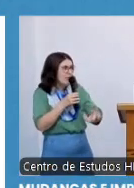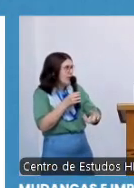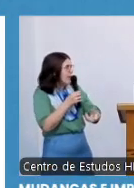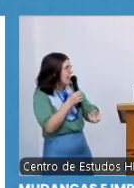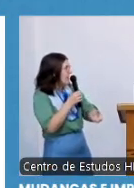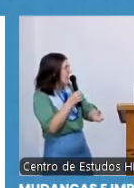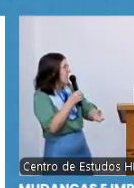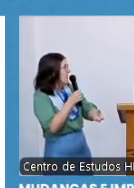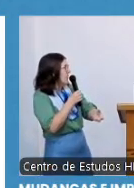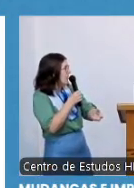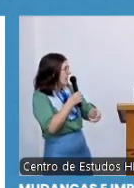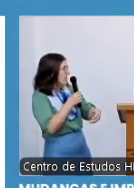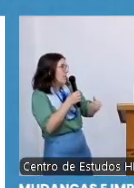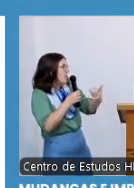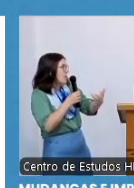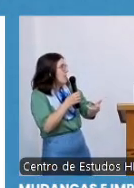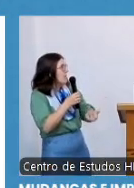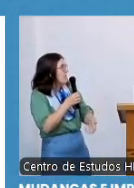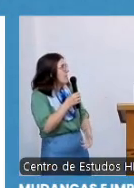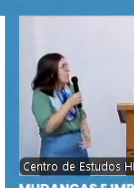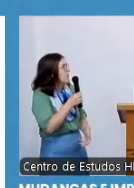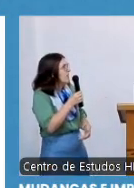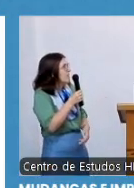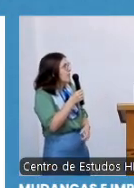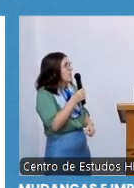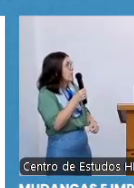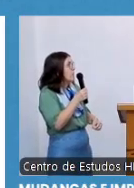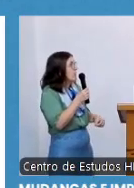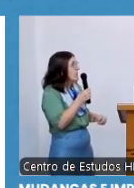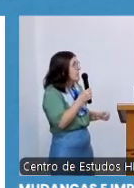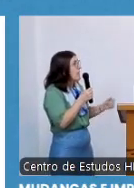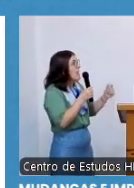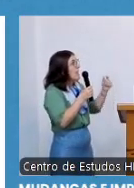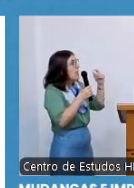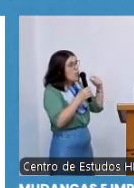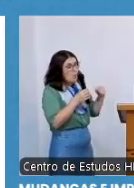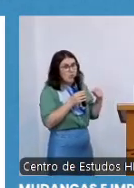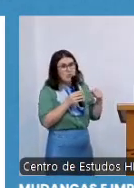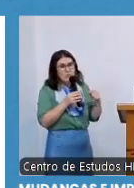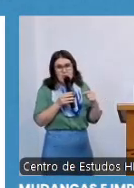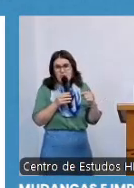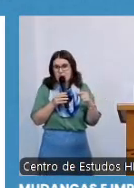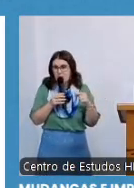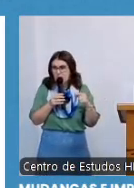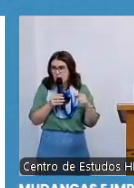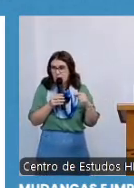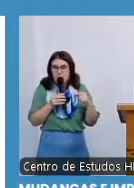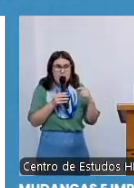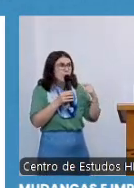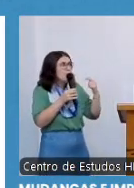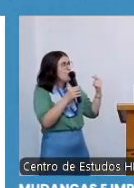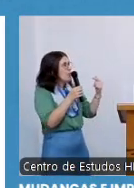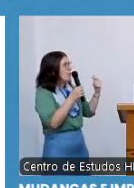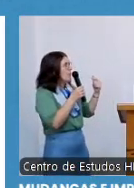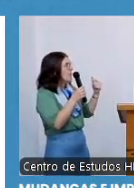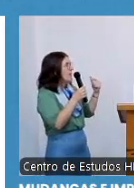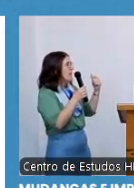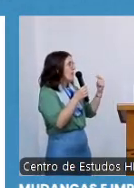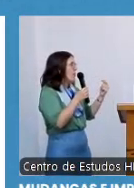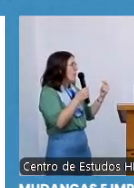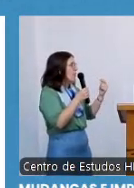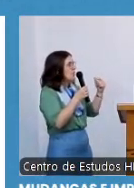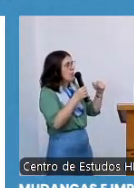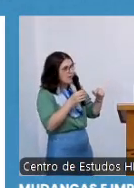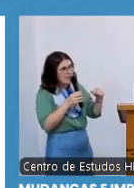da finalidade daquele biobanco e das pesquisas que por ele são desenvolvidas. Um outro erro desse capítulo foi porque ele misturou